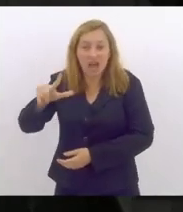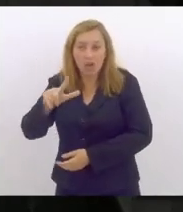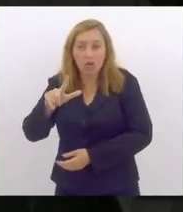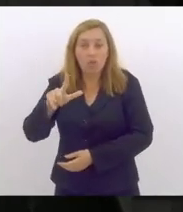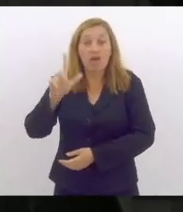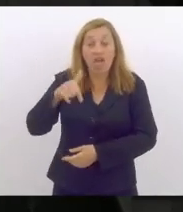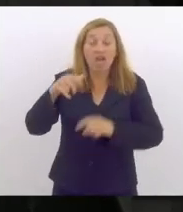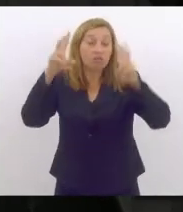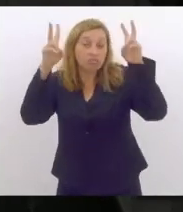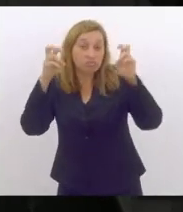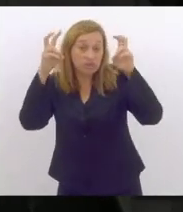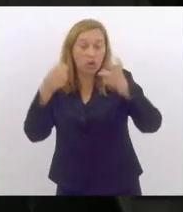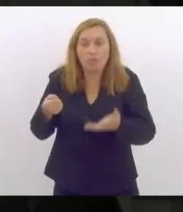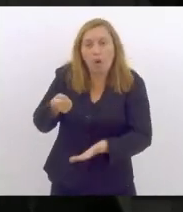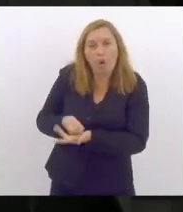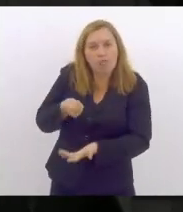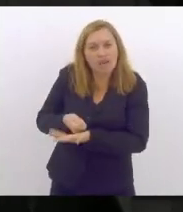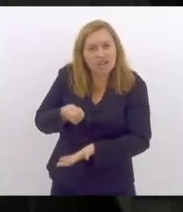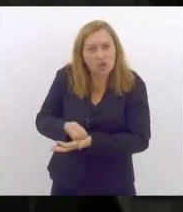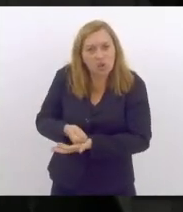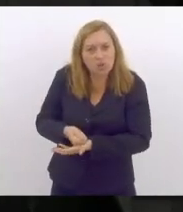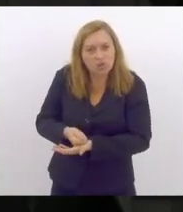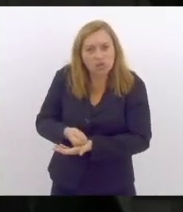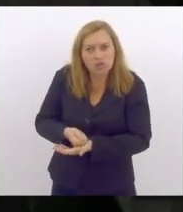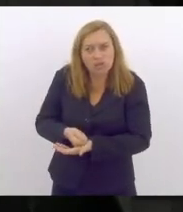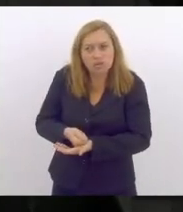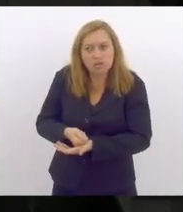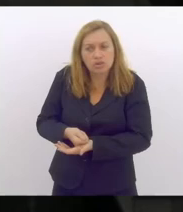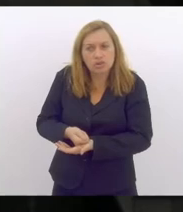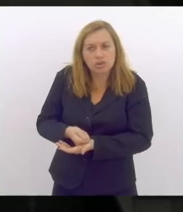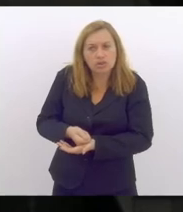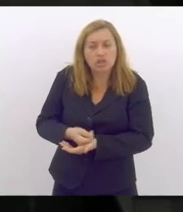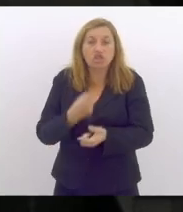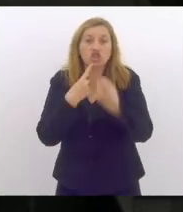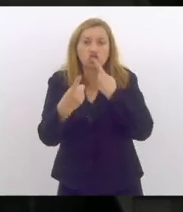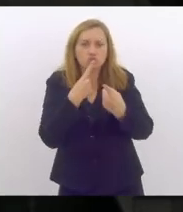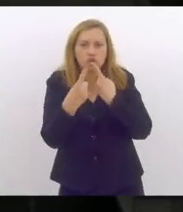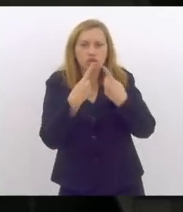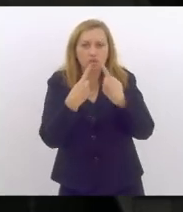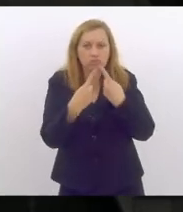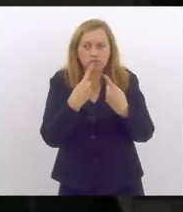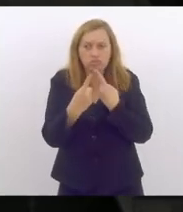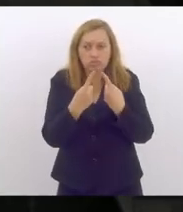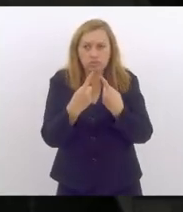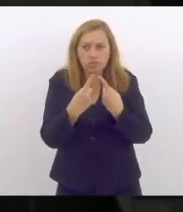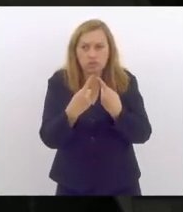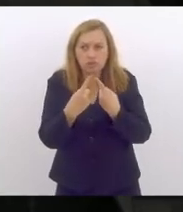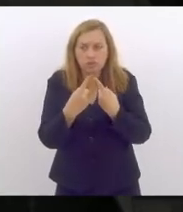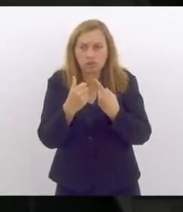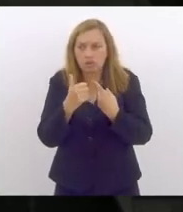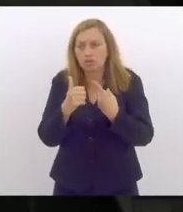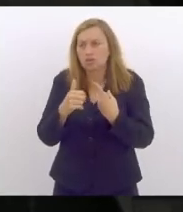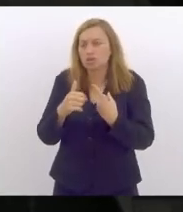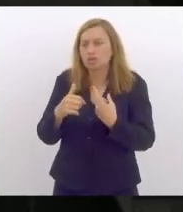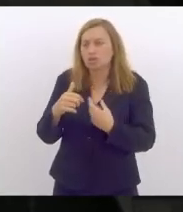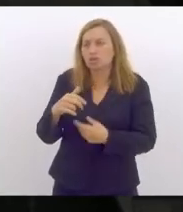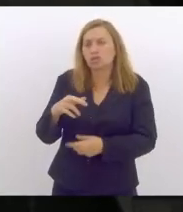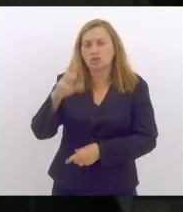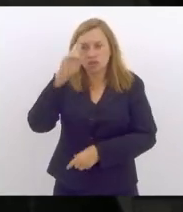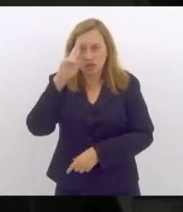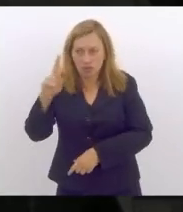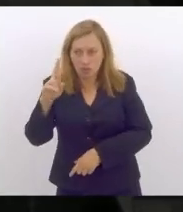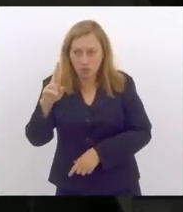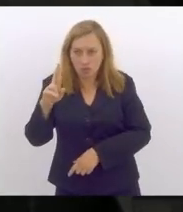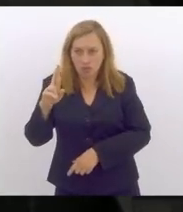tema obrigatório de discussão dos senhores candidatos